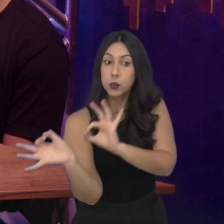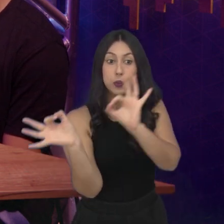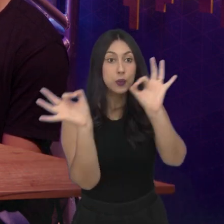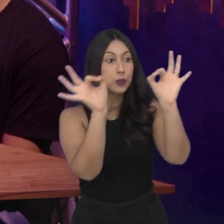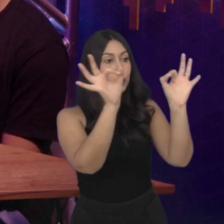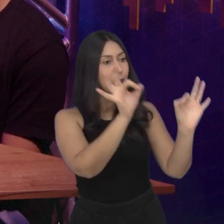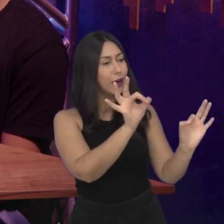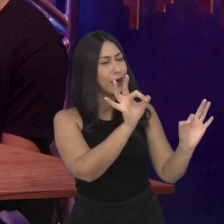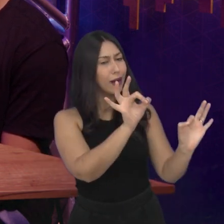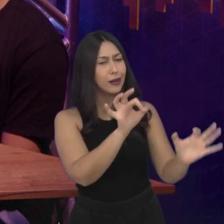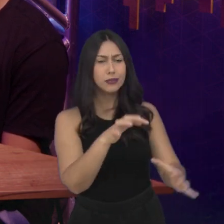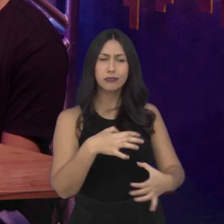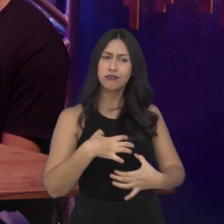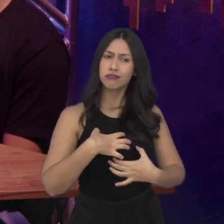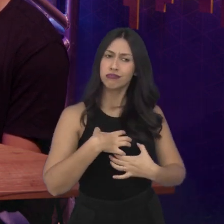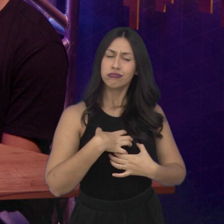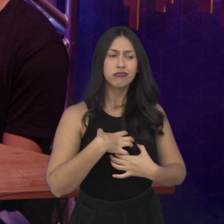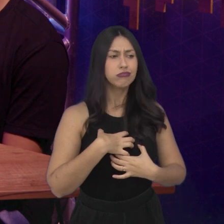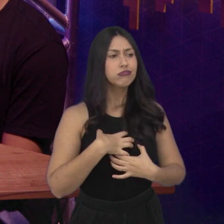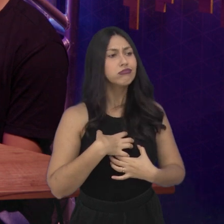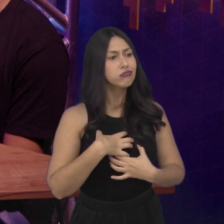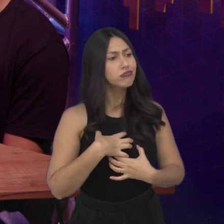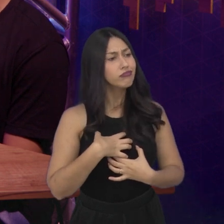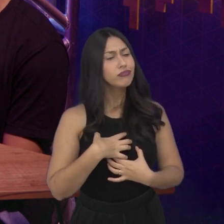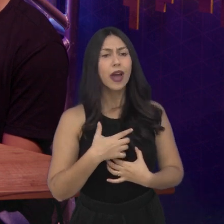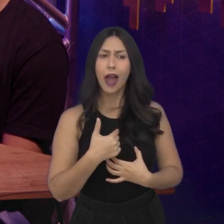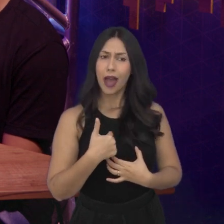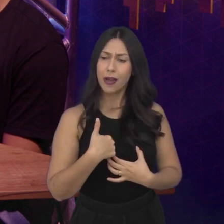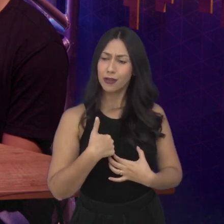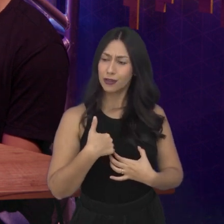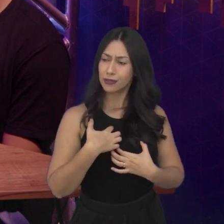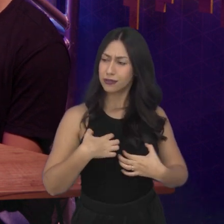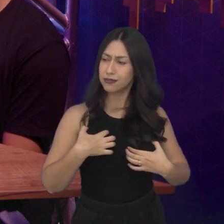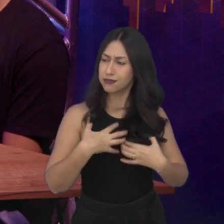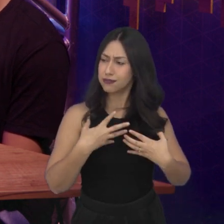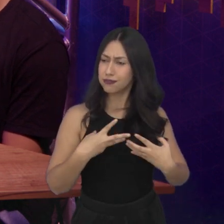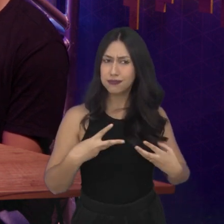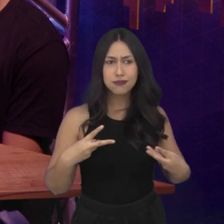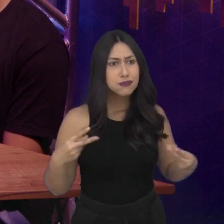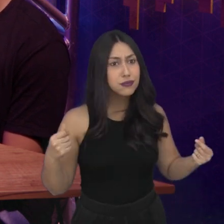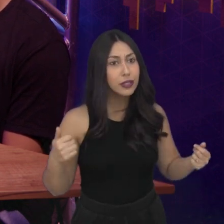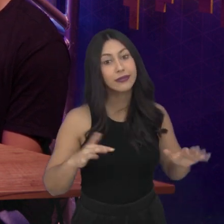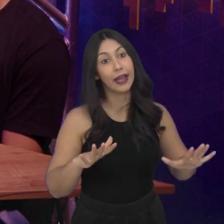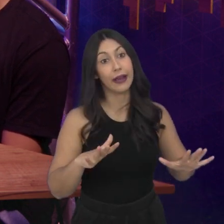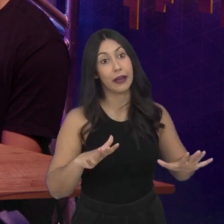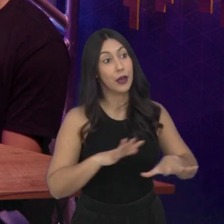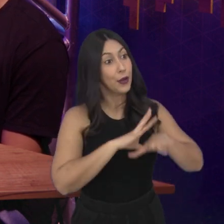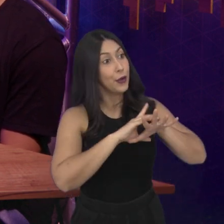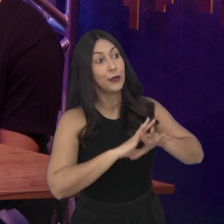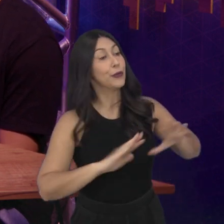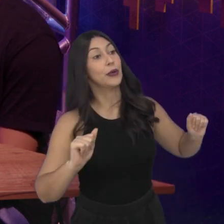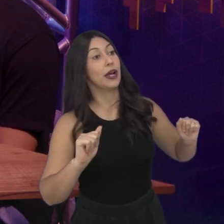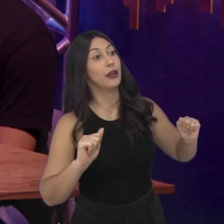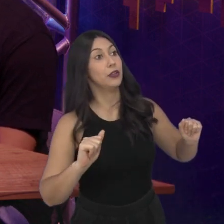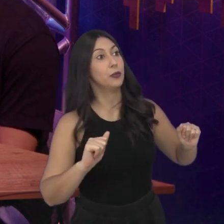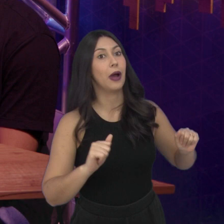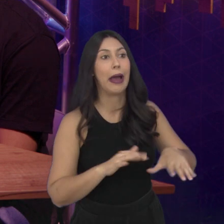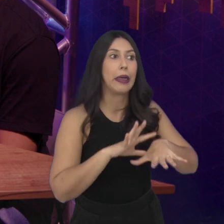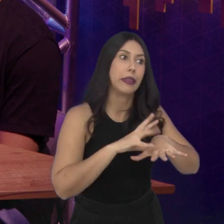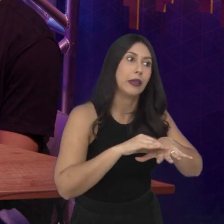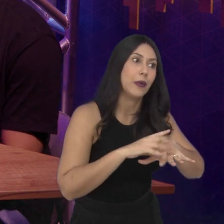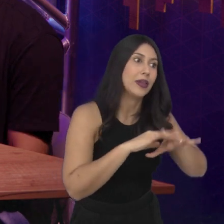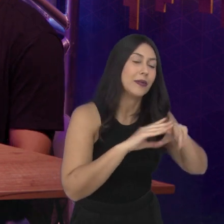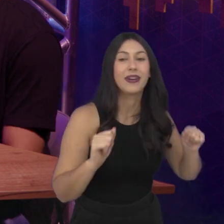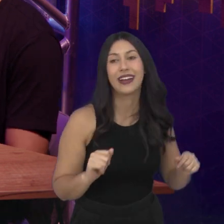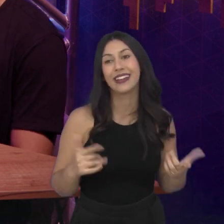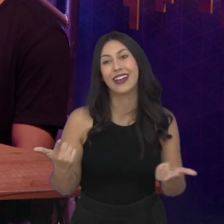ele tem que te trazer essa sensação de que você também se sinta curado. Não curado totalmente, né? Não é que assim, se você vai ler um